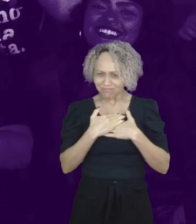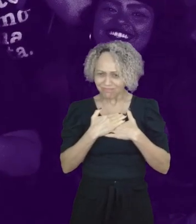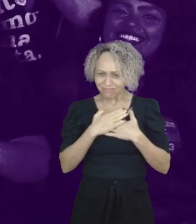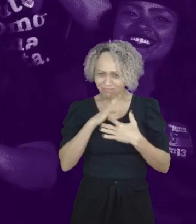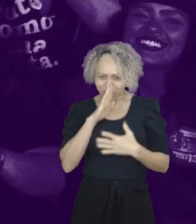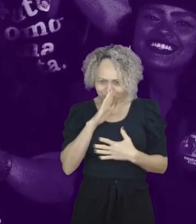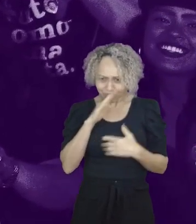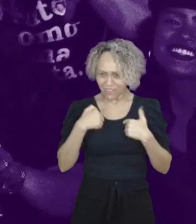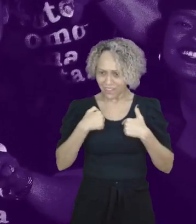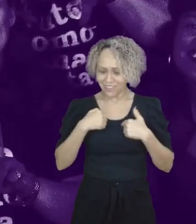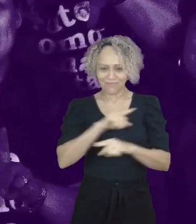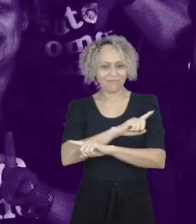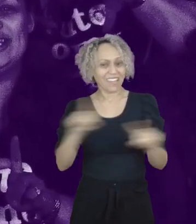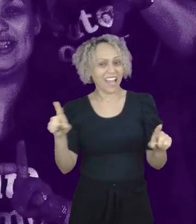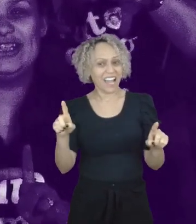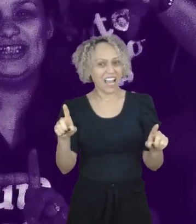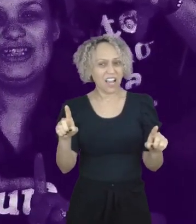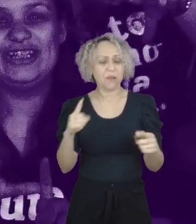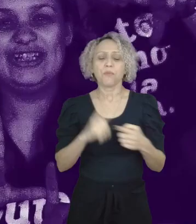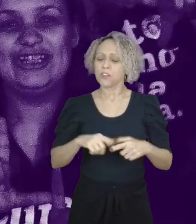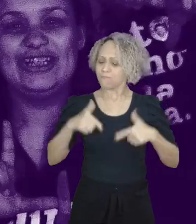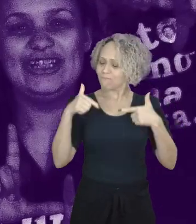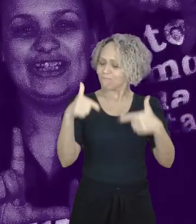Ninguém vai me impedir de cantar e lutar.